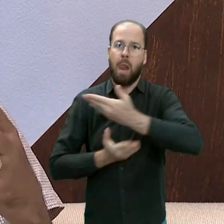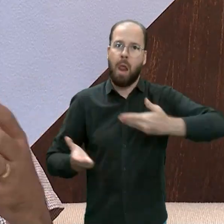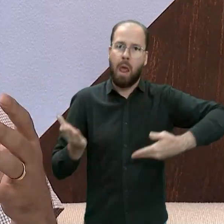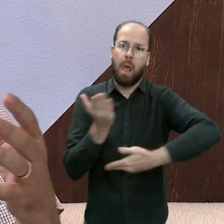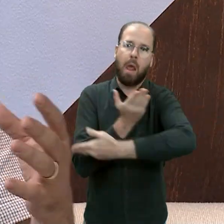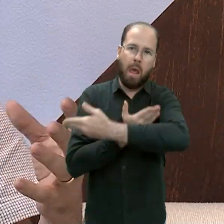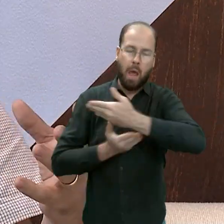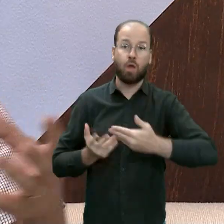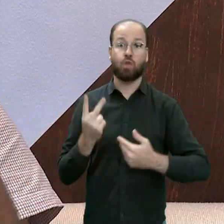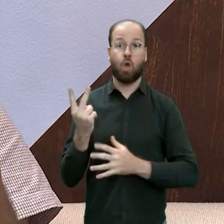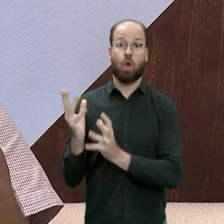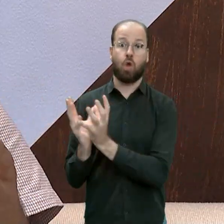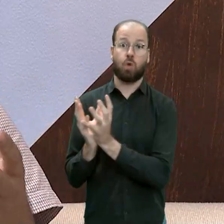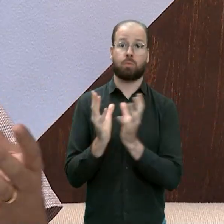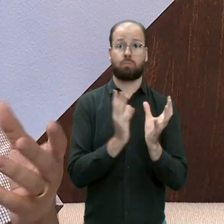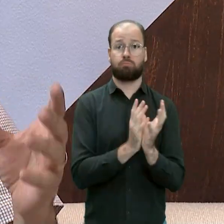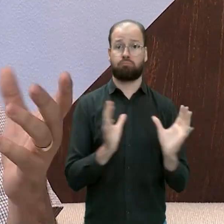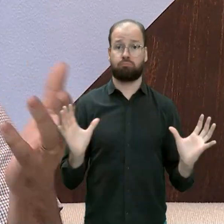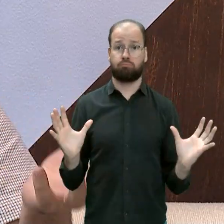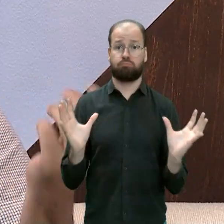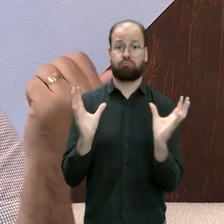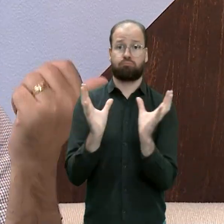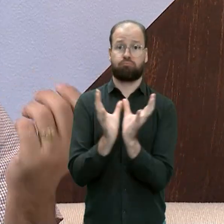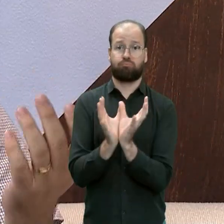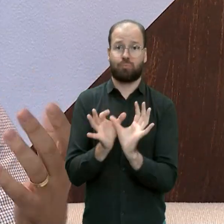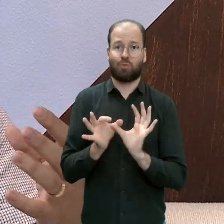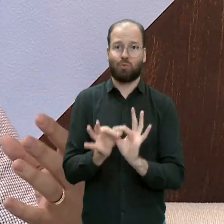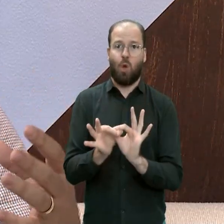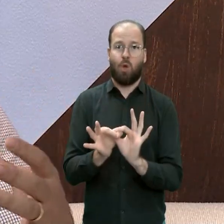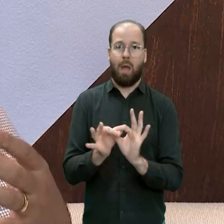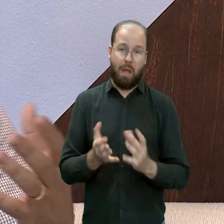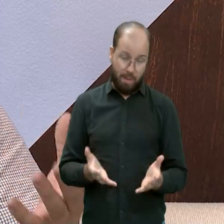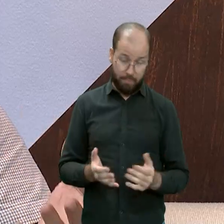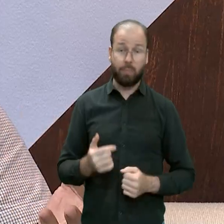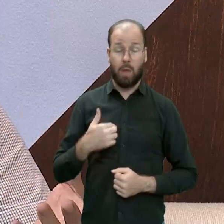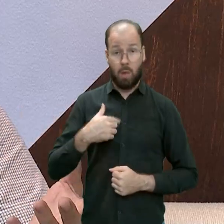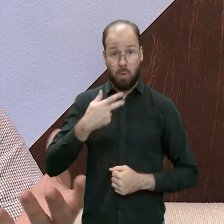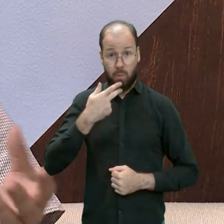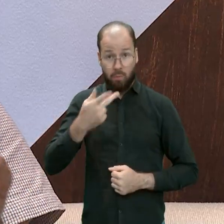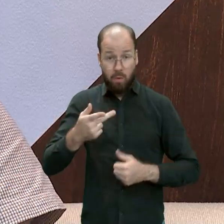os dois grupos se somam. Então, como eu disse no bloco anterior, o